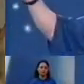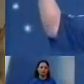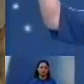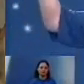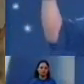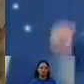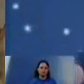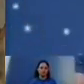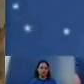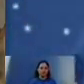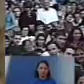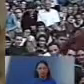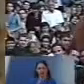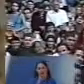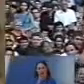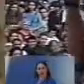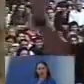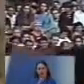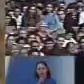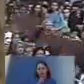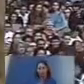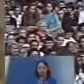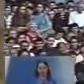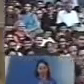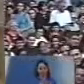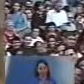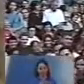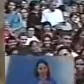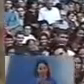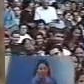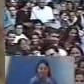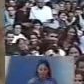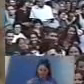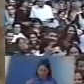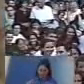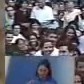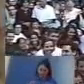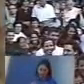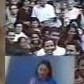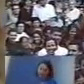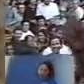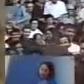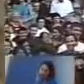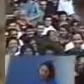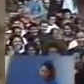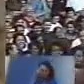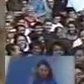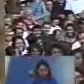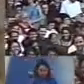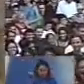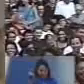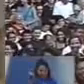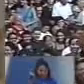falou: ah, pessoal, isso nós sabe. Conta como é que veio o terceiro. Isso aí que nós estamos interessados, sabe? Então, meu filho, você nasceu